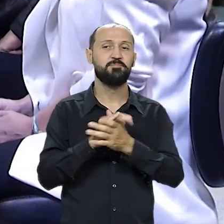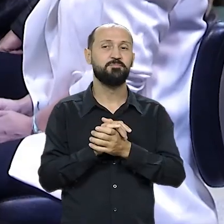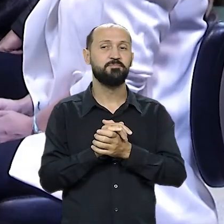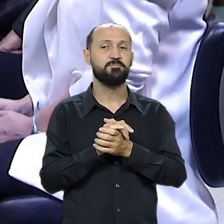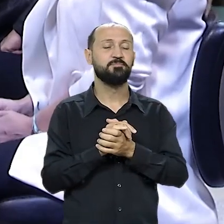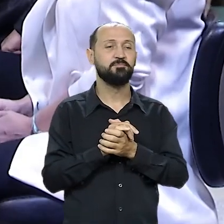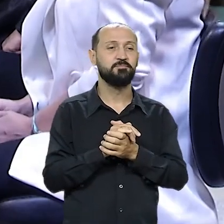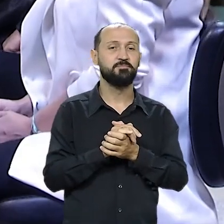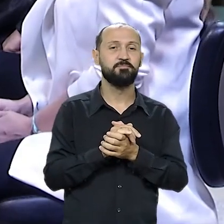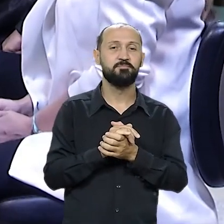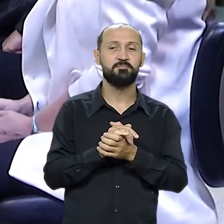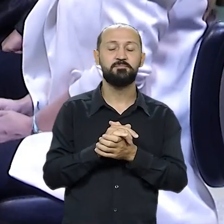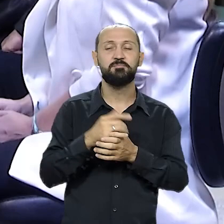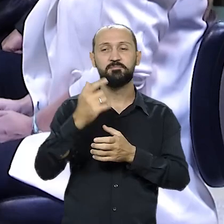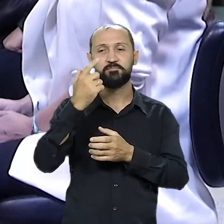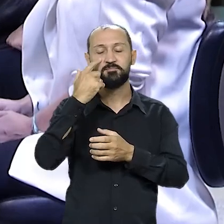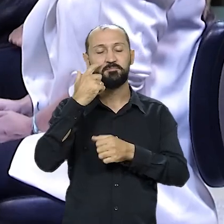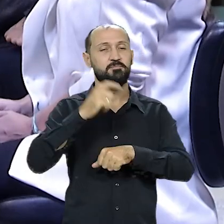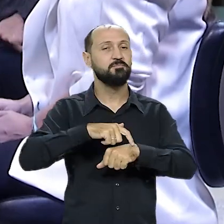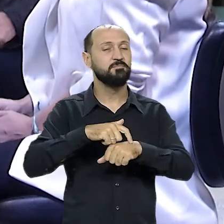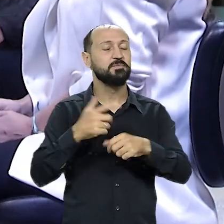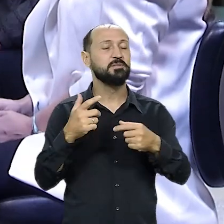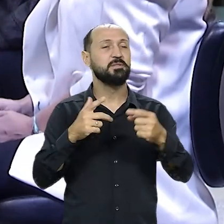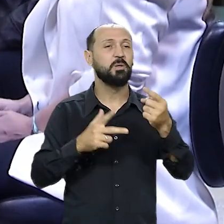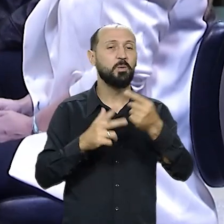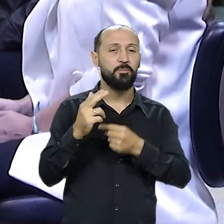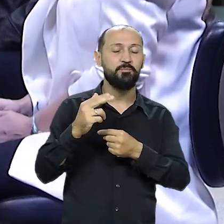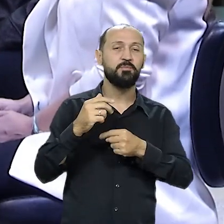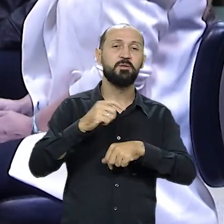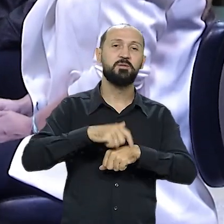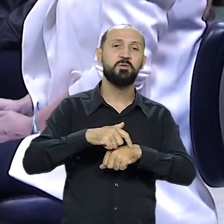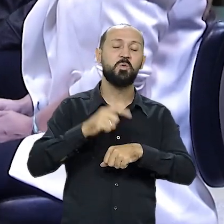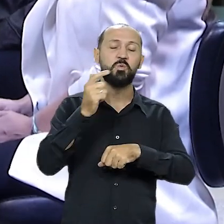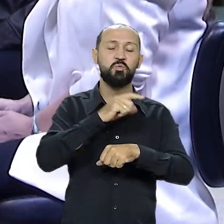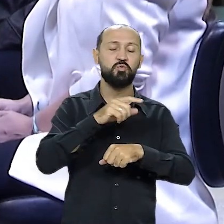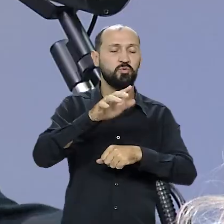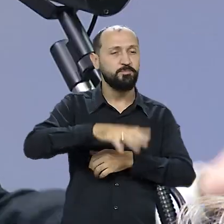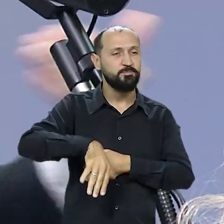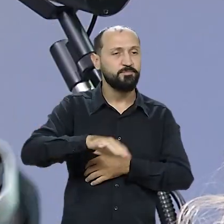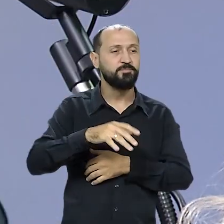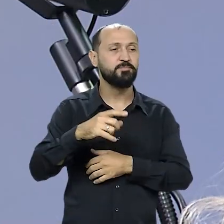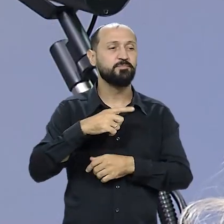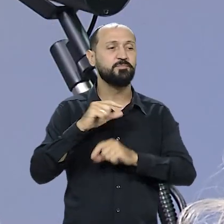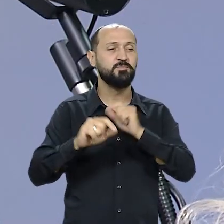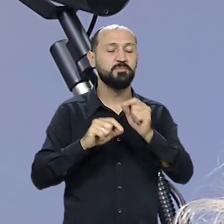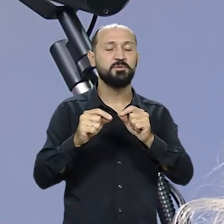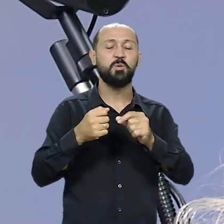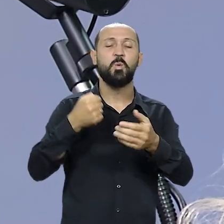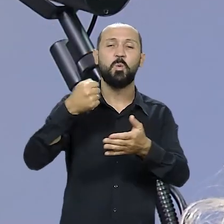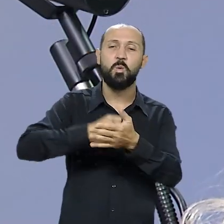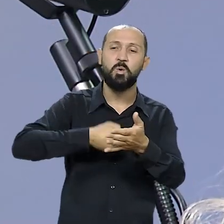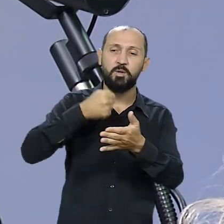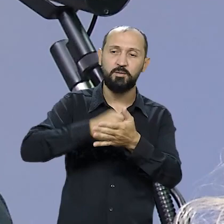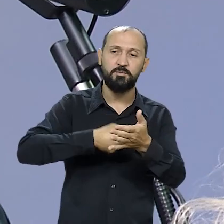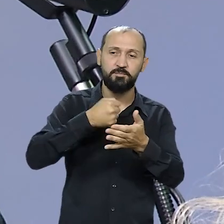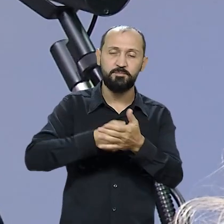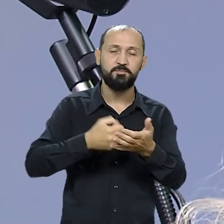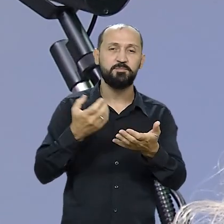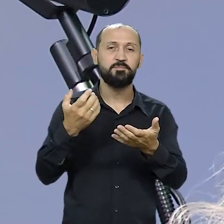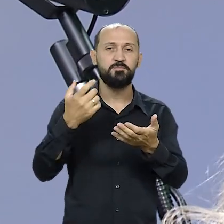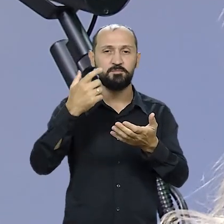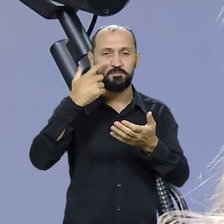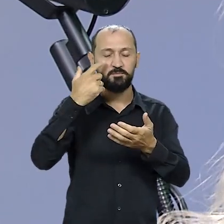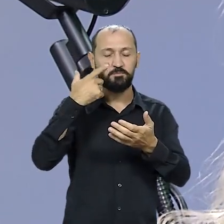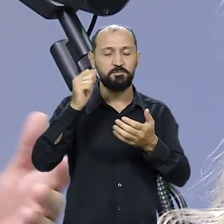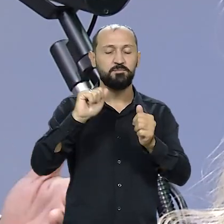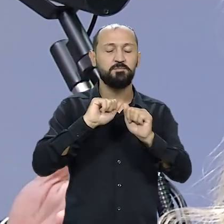nós quebrarmos essa barreira, conseguir chegar até eles, trazer as reivindicações dele para a